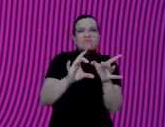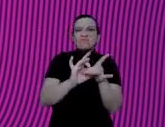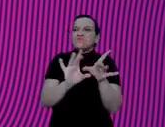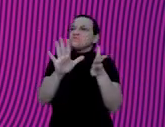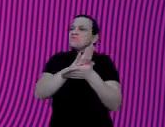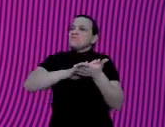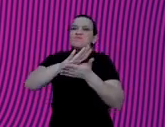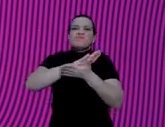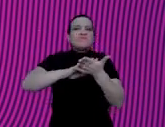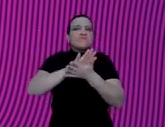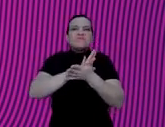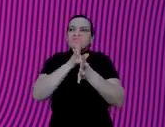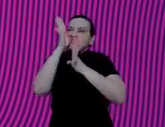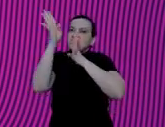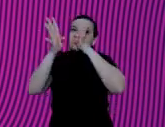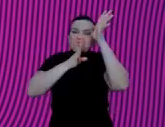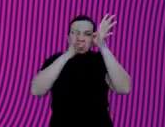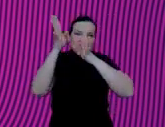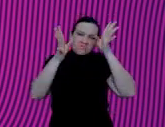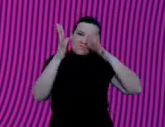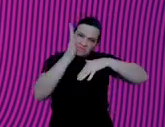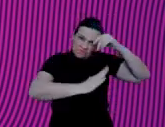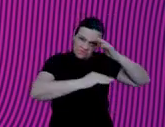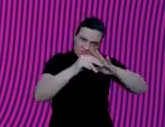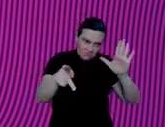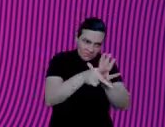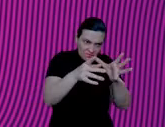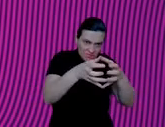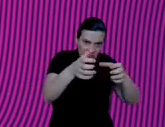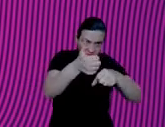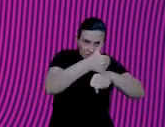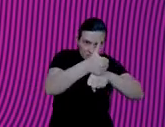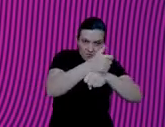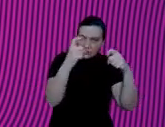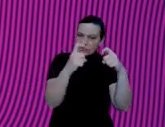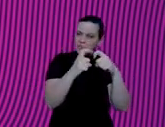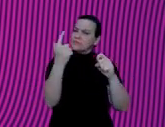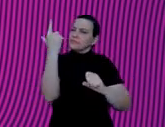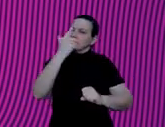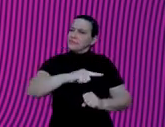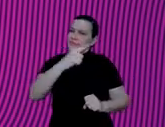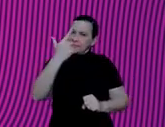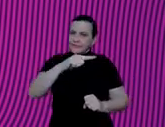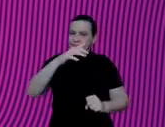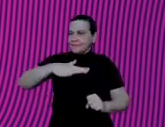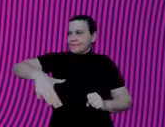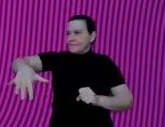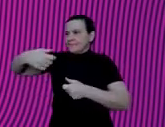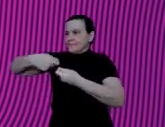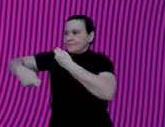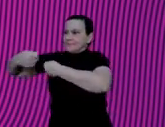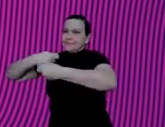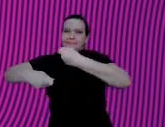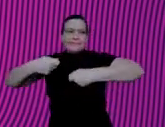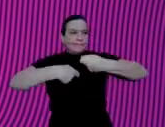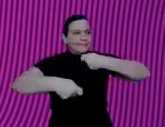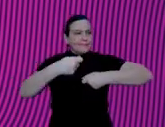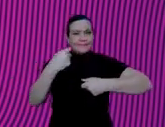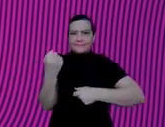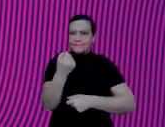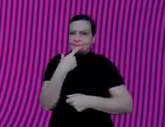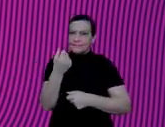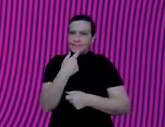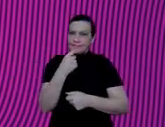uma prática médica, era uma prática de comércio de uma droga lícita, né, disfarçada de prática médica.